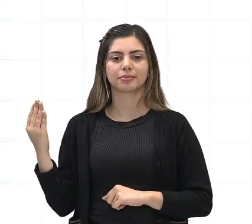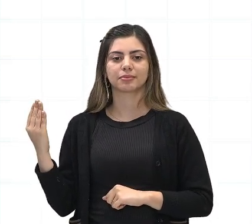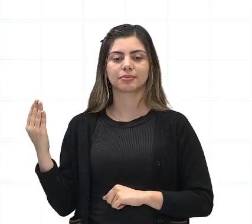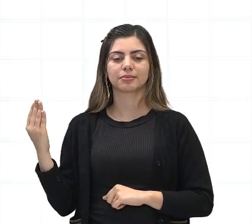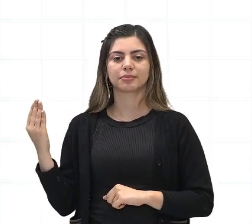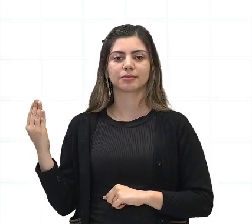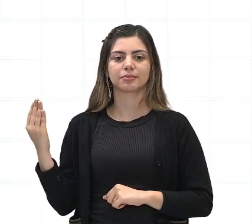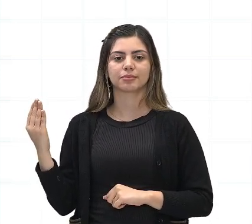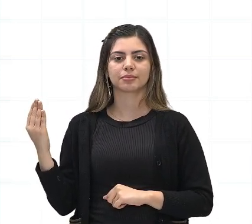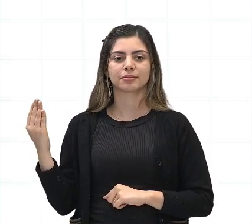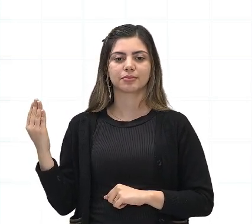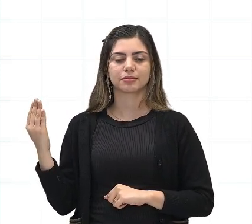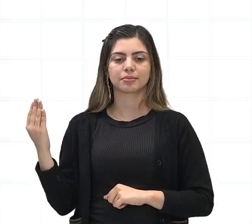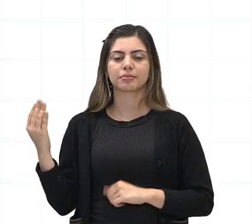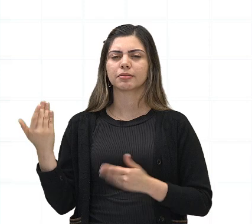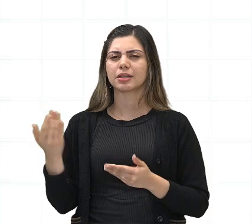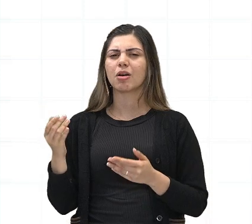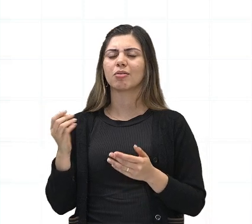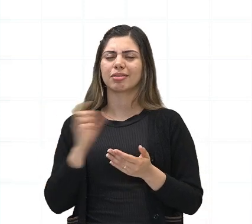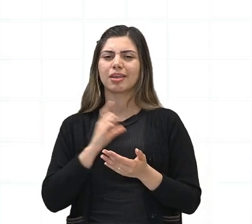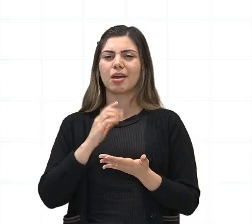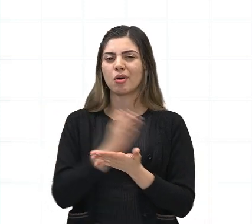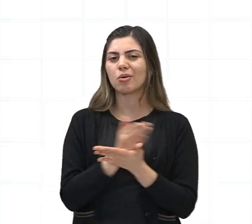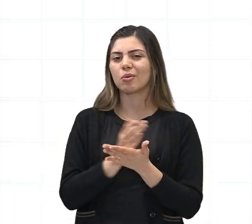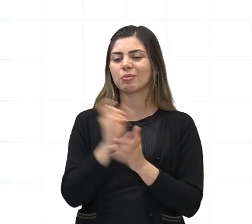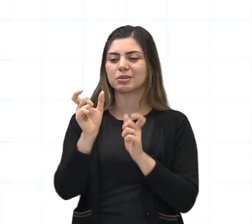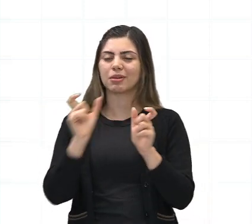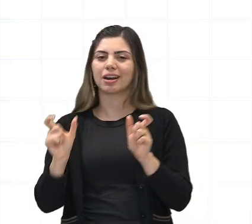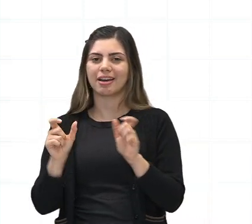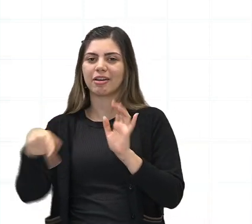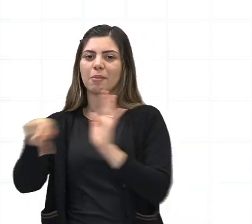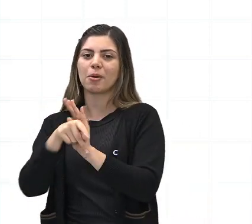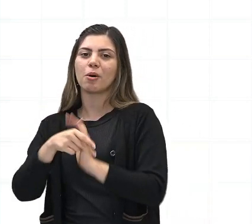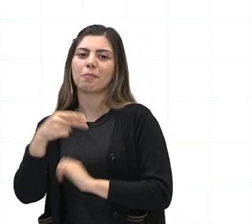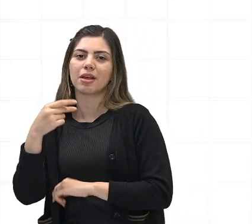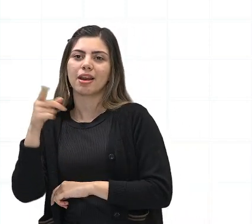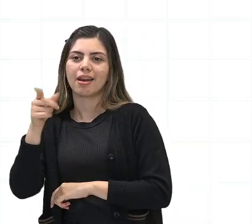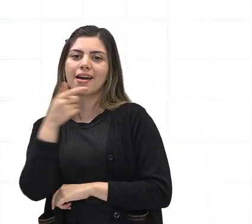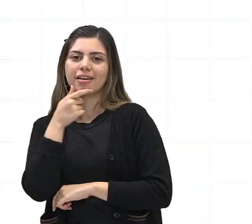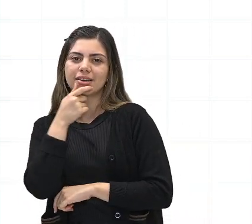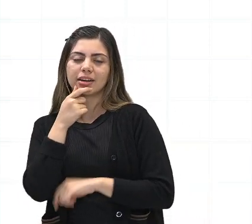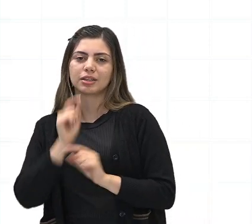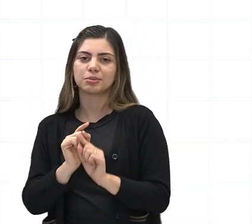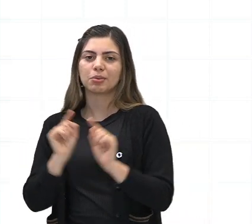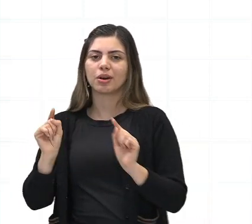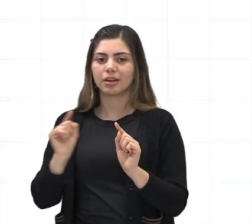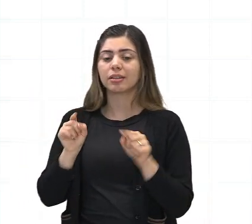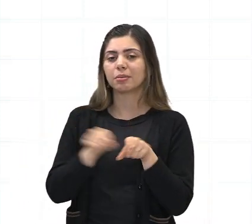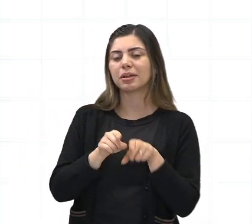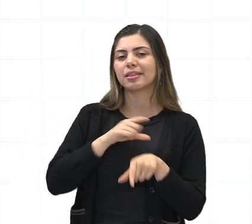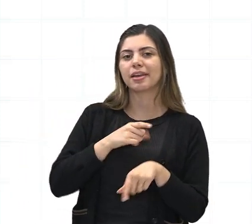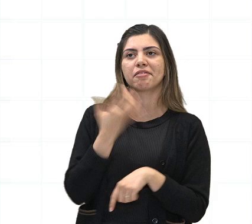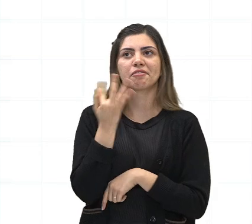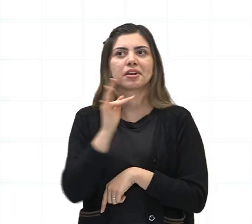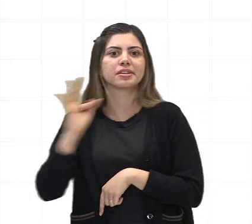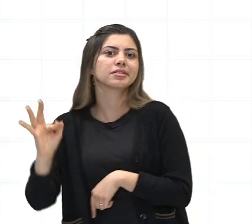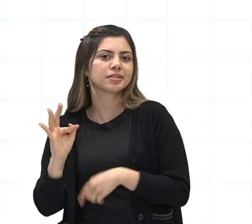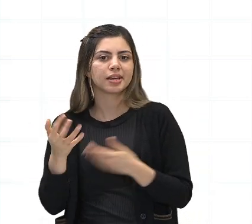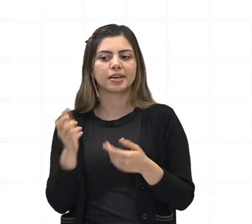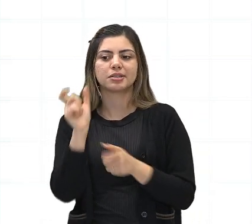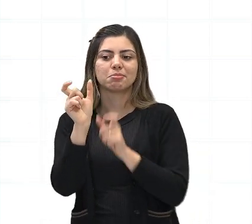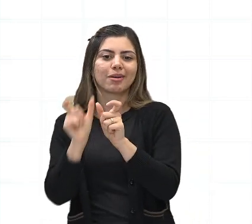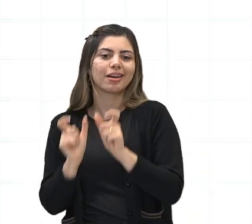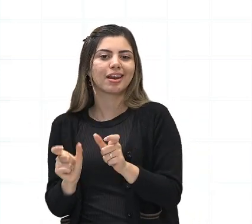bom e velho engove. Algumas das palavras, embora sejam do inglês, grande parte delas, algumas são do francês, outras são utilizadas